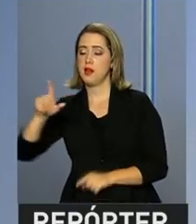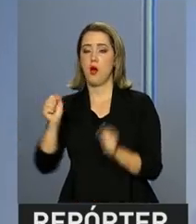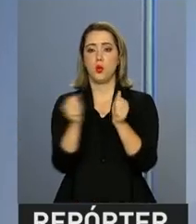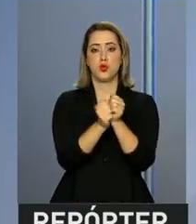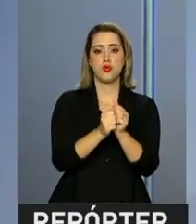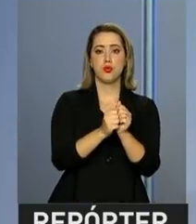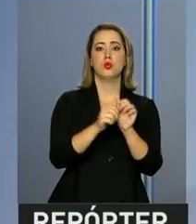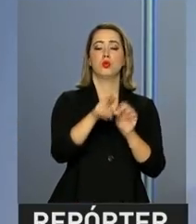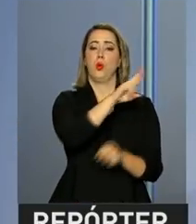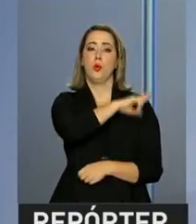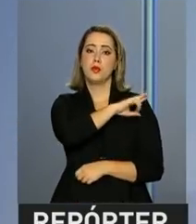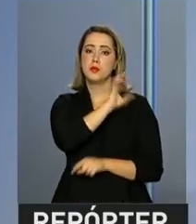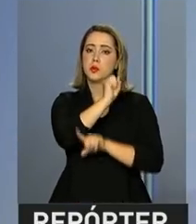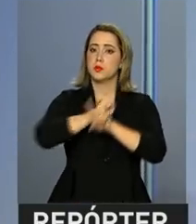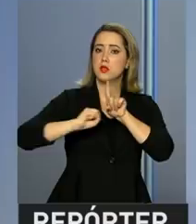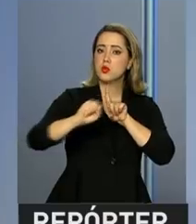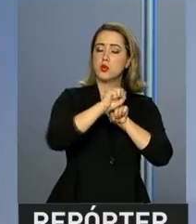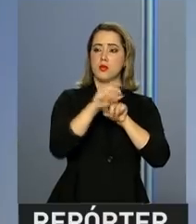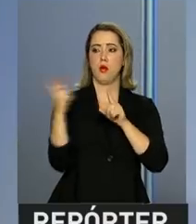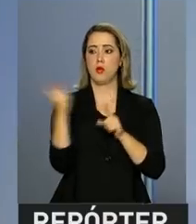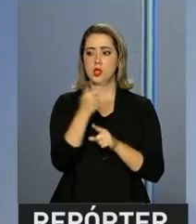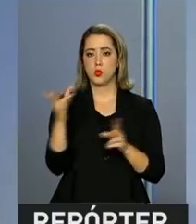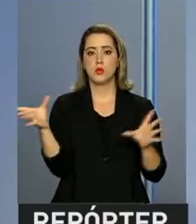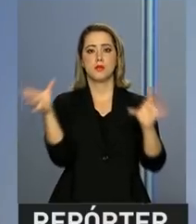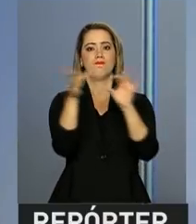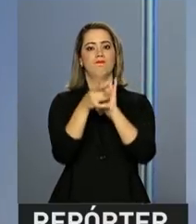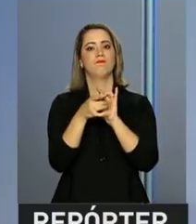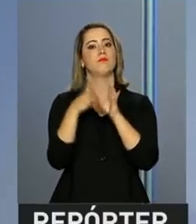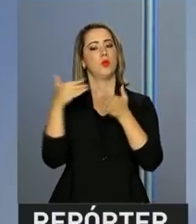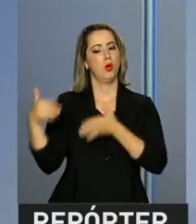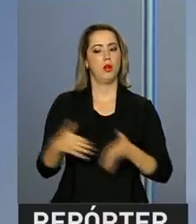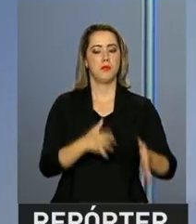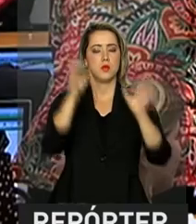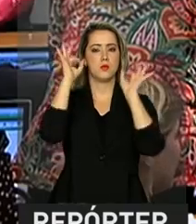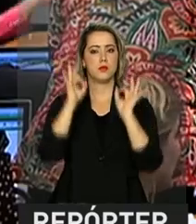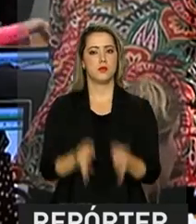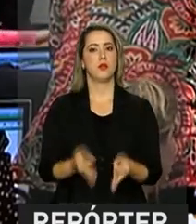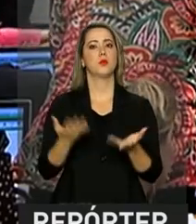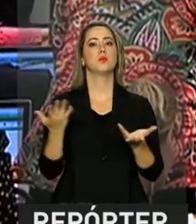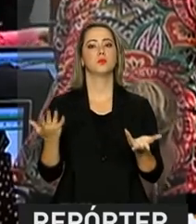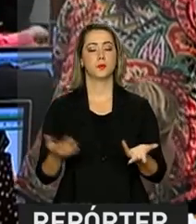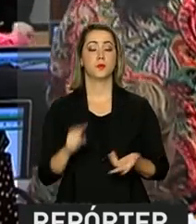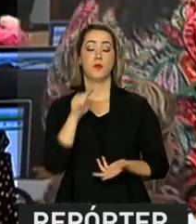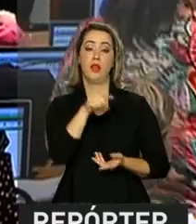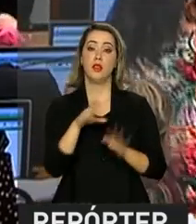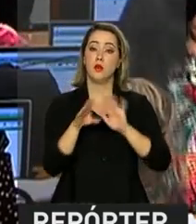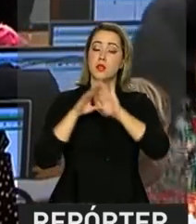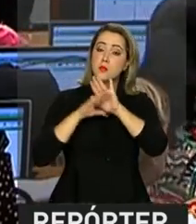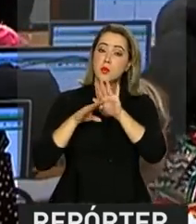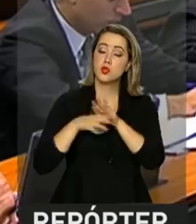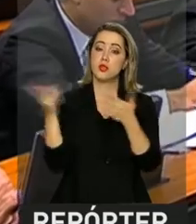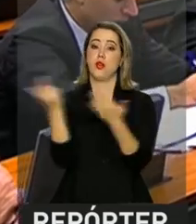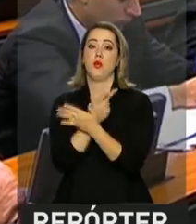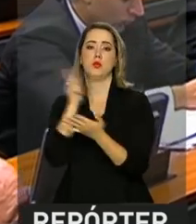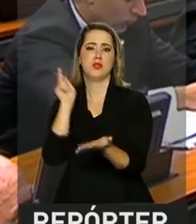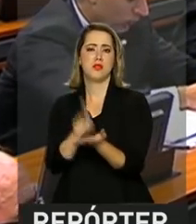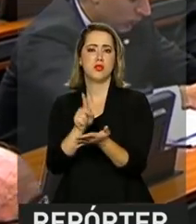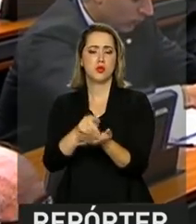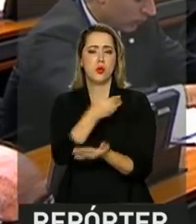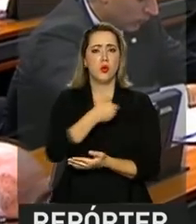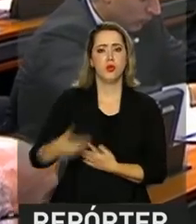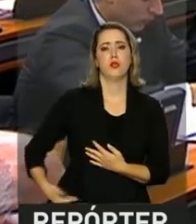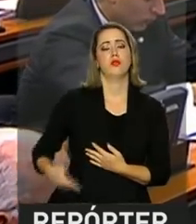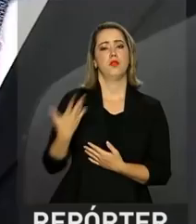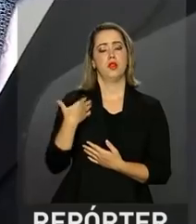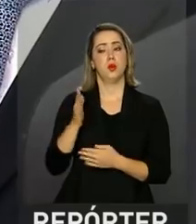social de outro lado, colocarão o Brasil no rumo certo. E para que esses projetos virem realidade, o governo conta com